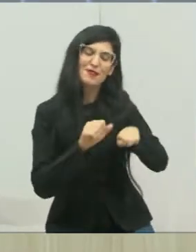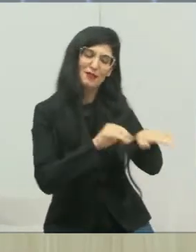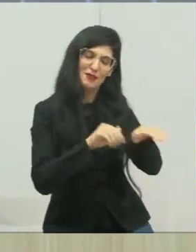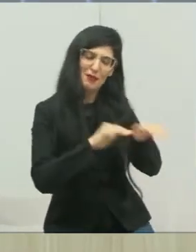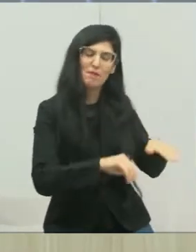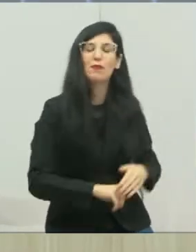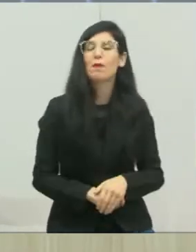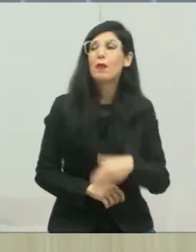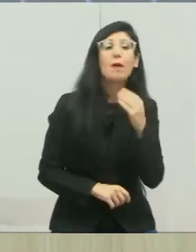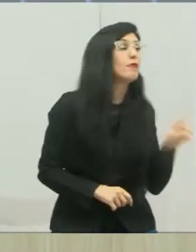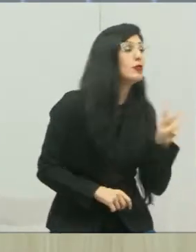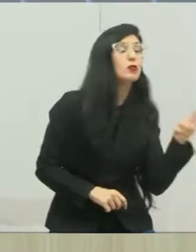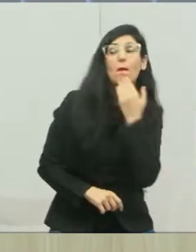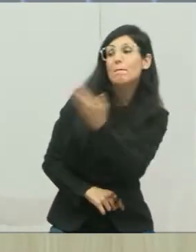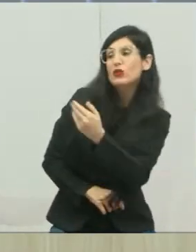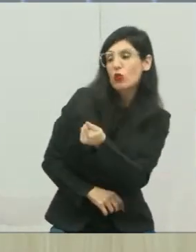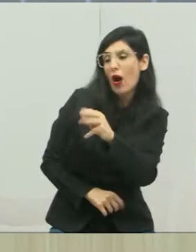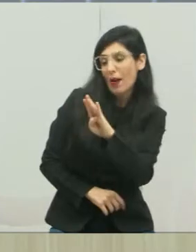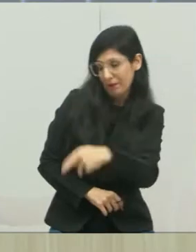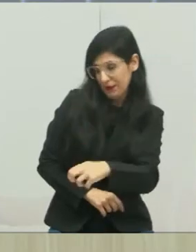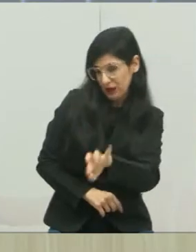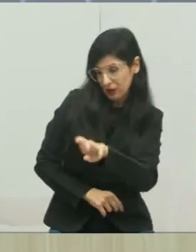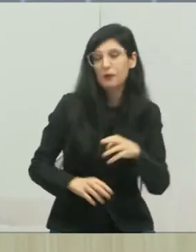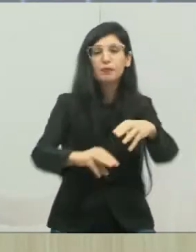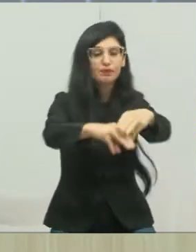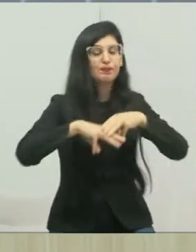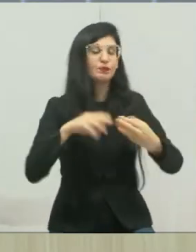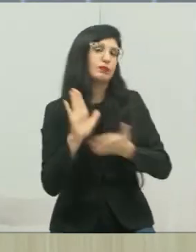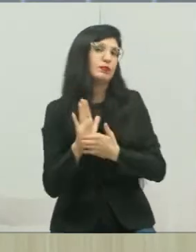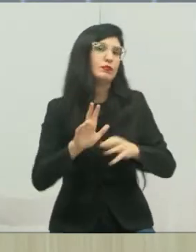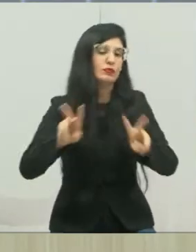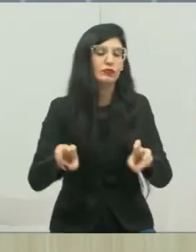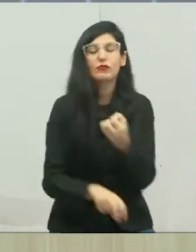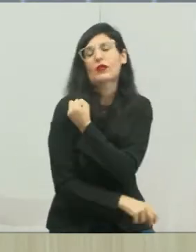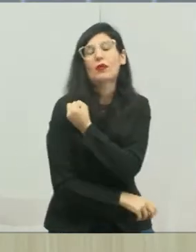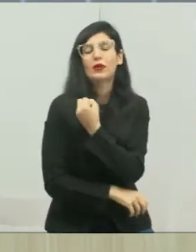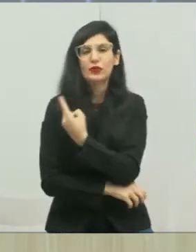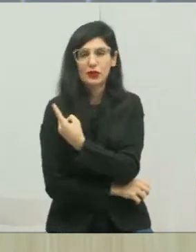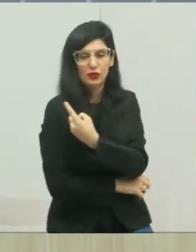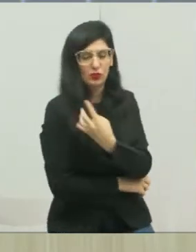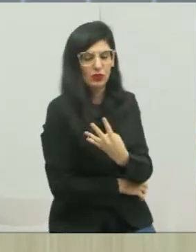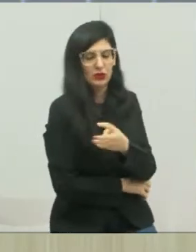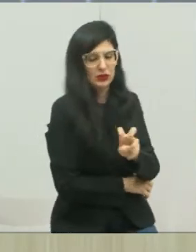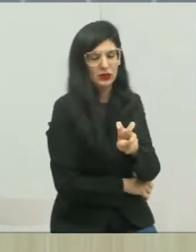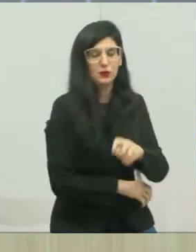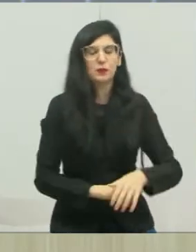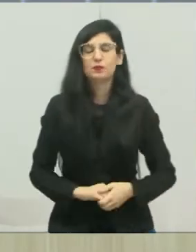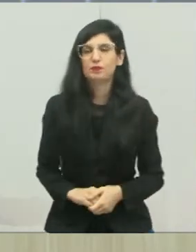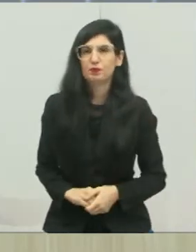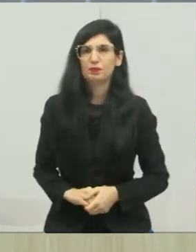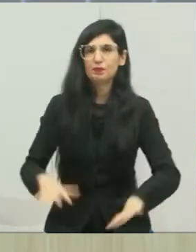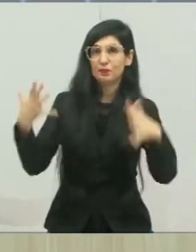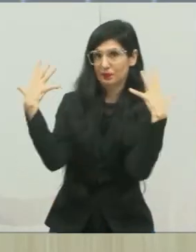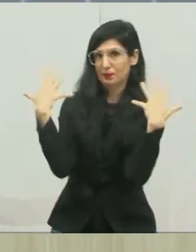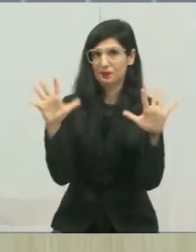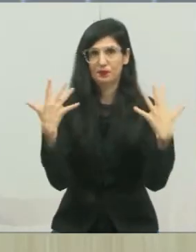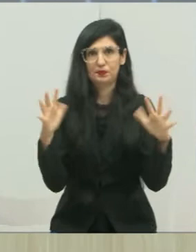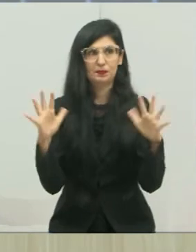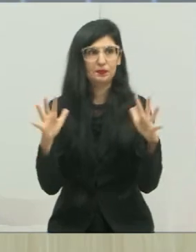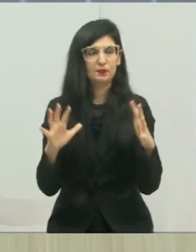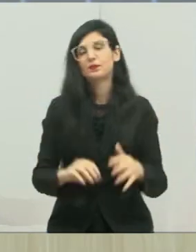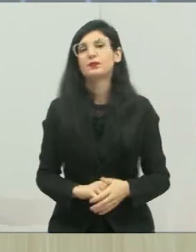de Madureira. Moção número 145. Moção congratulatória